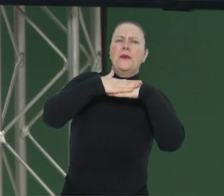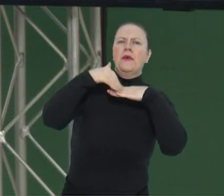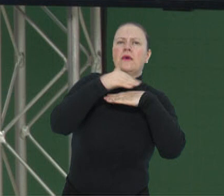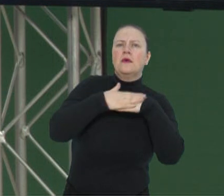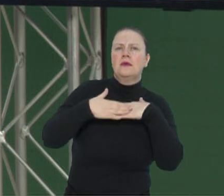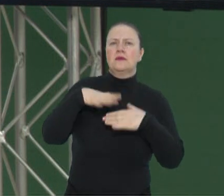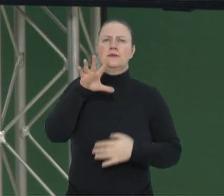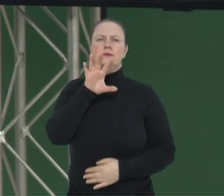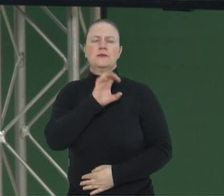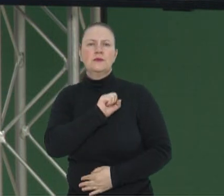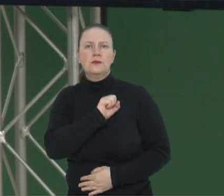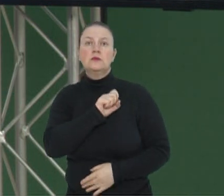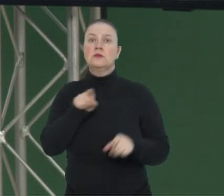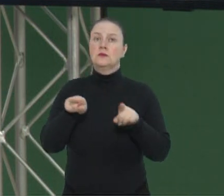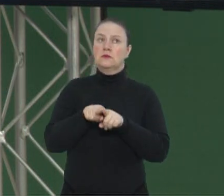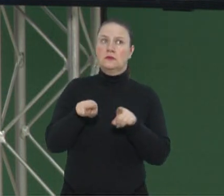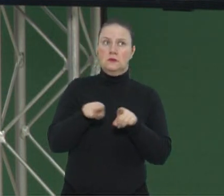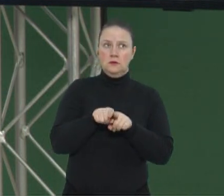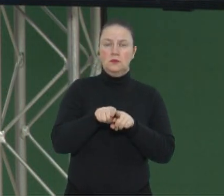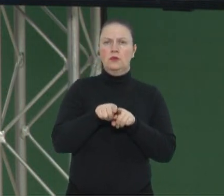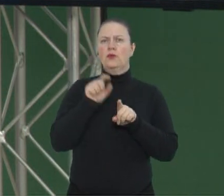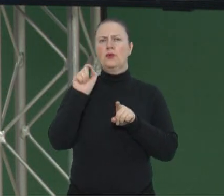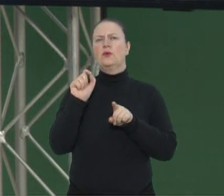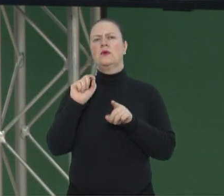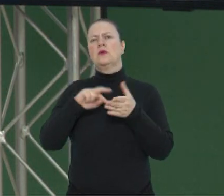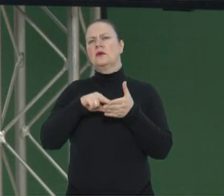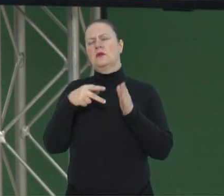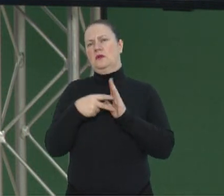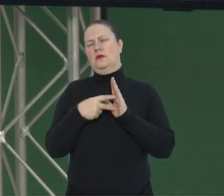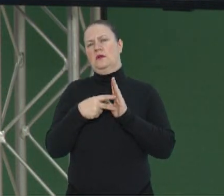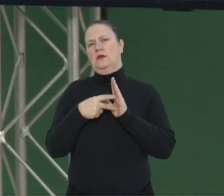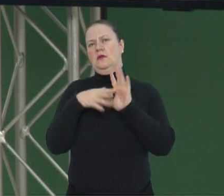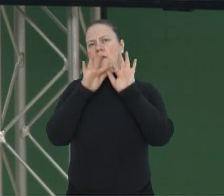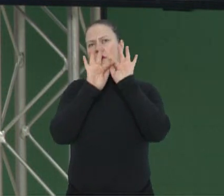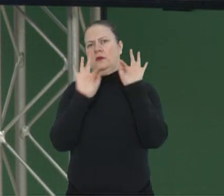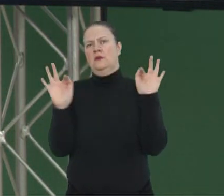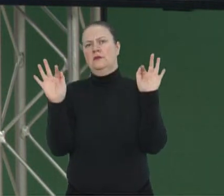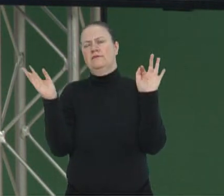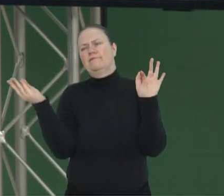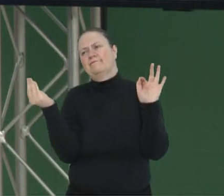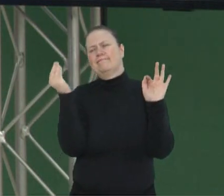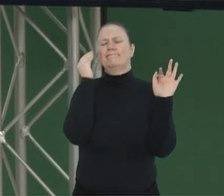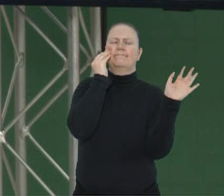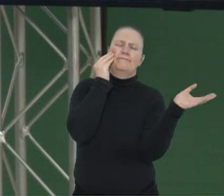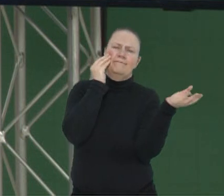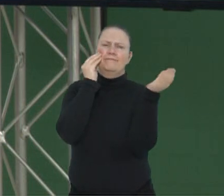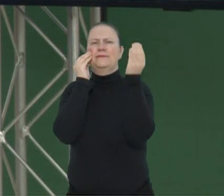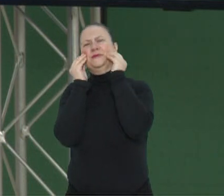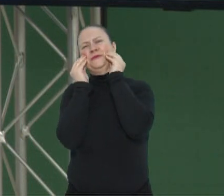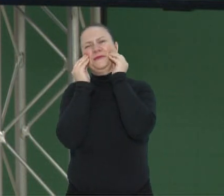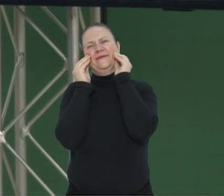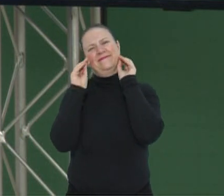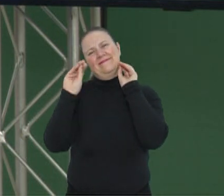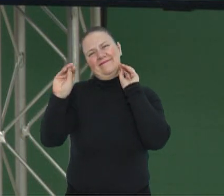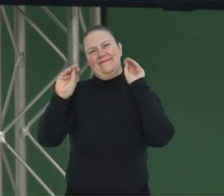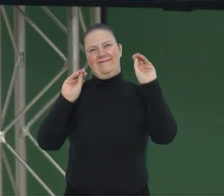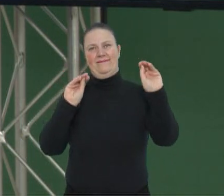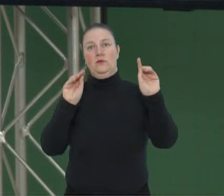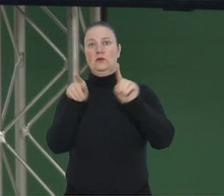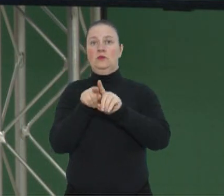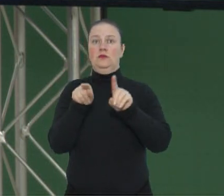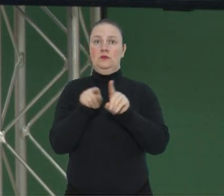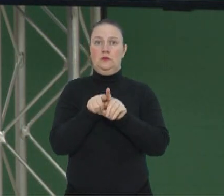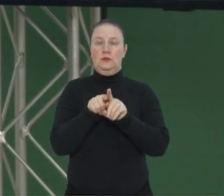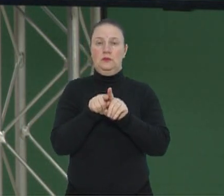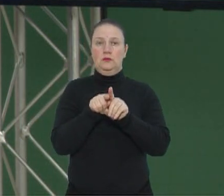aqui, deixar-se besar, ou seja, beijos, né? Viajar es